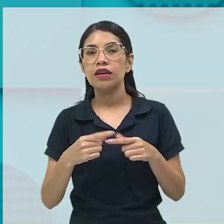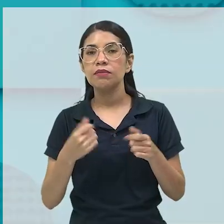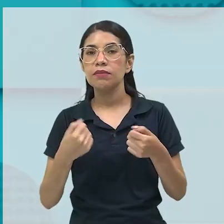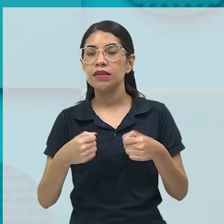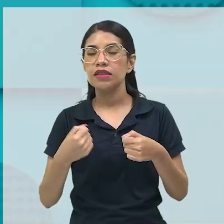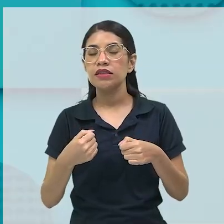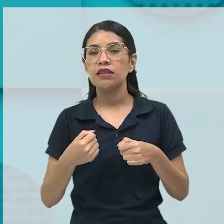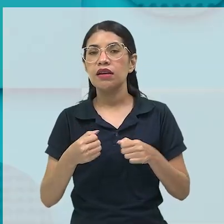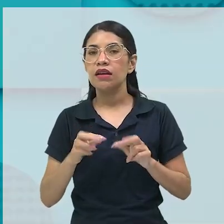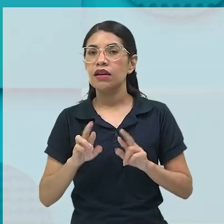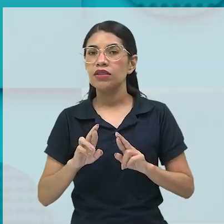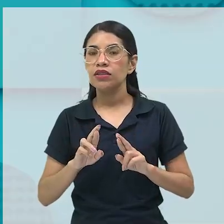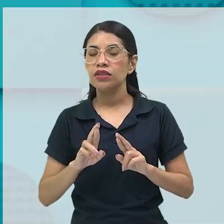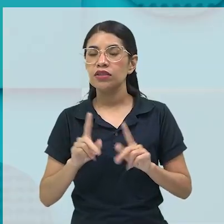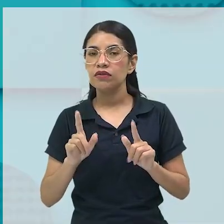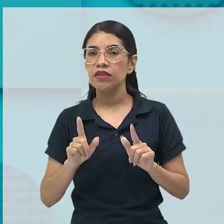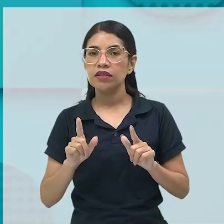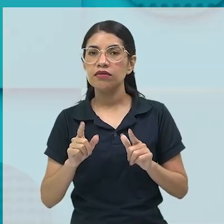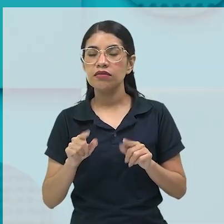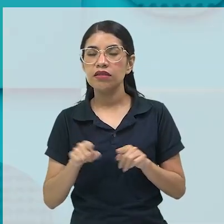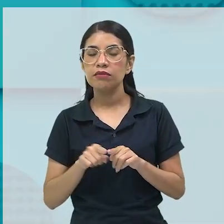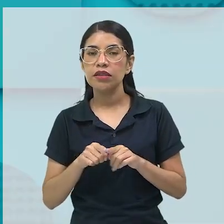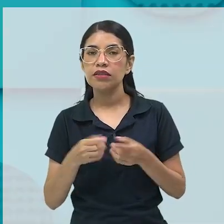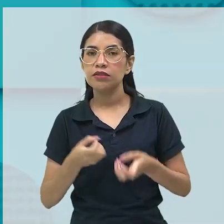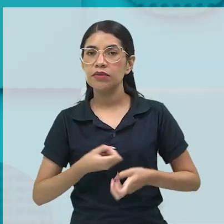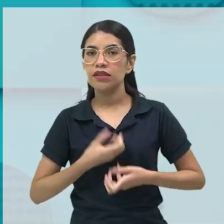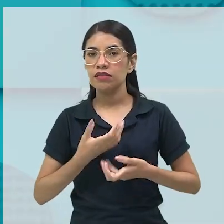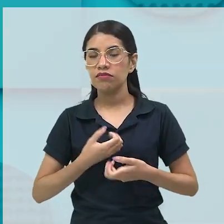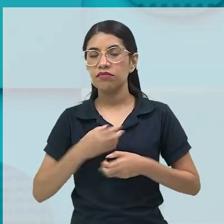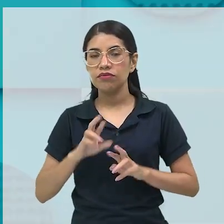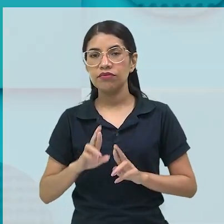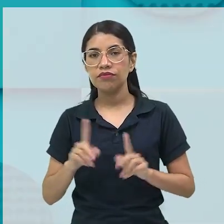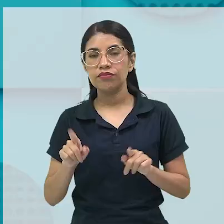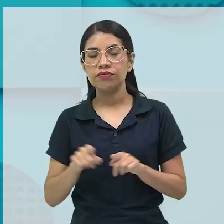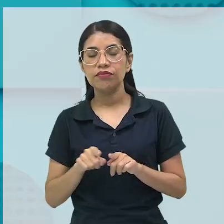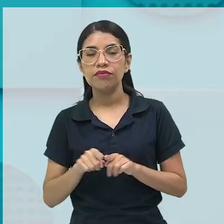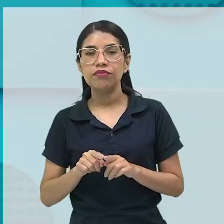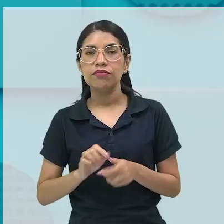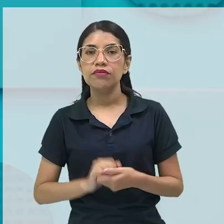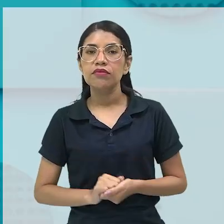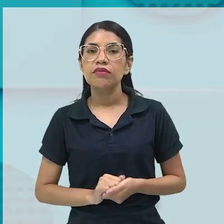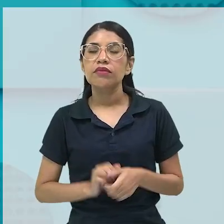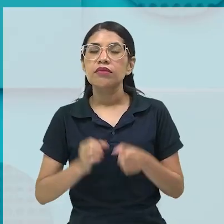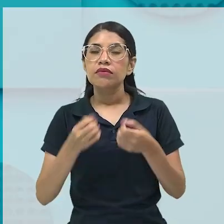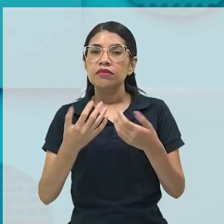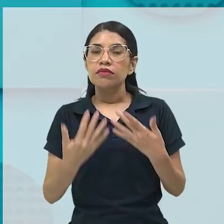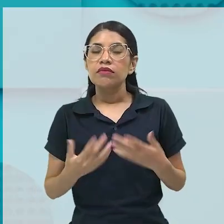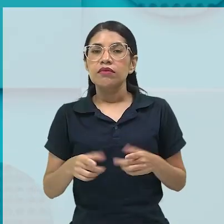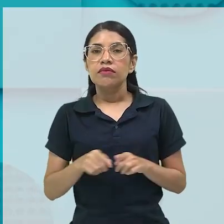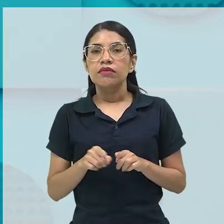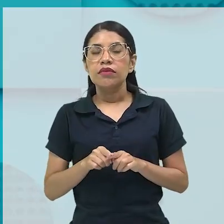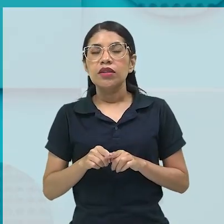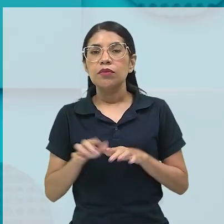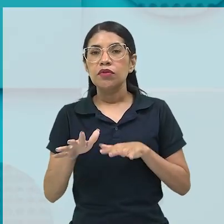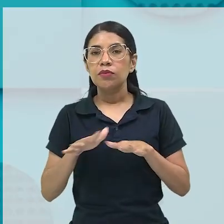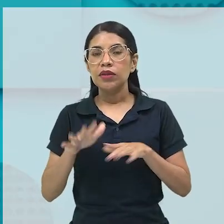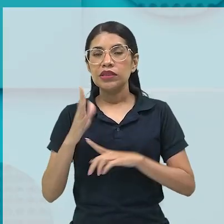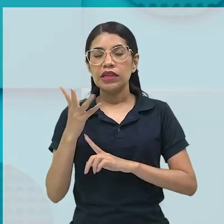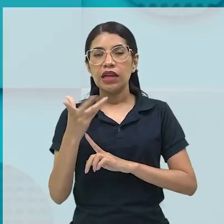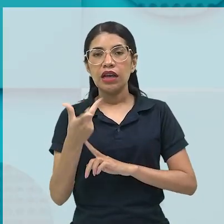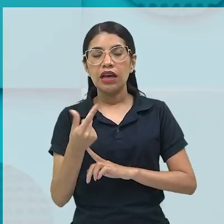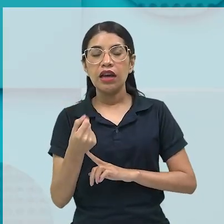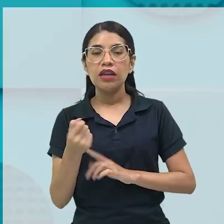necessidades diferentes, ele vai querer se expressar de uma forma diferente. E chegamos a falar sobre alguns movimentos artísticos,